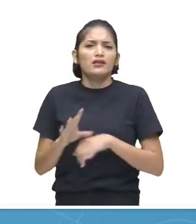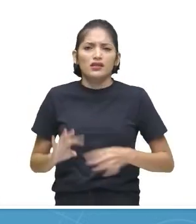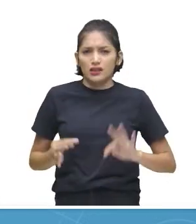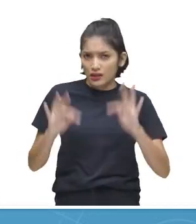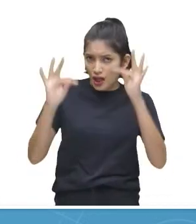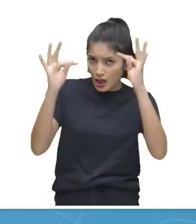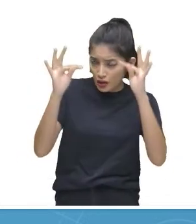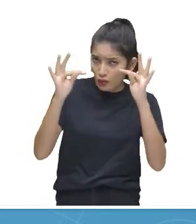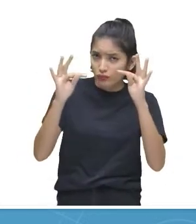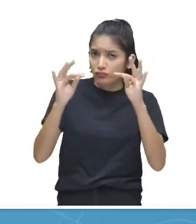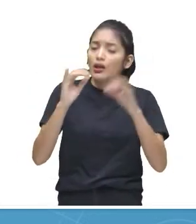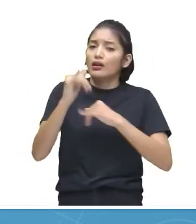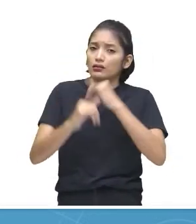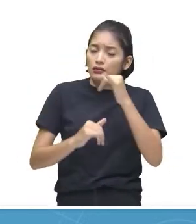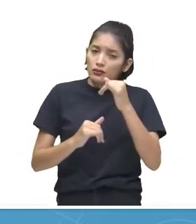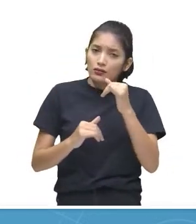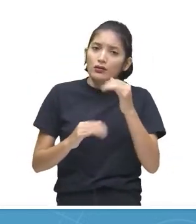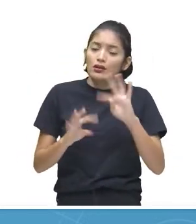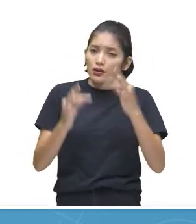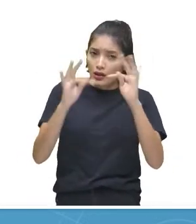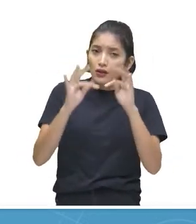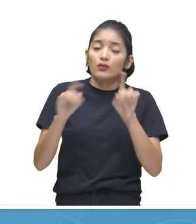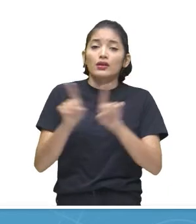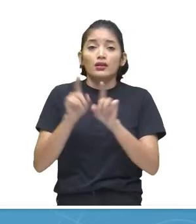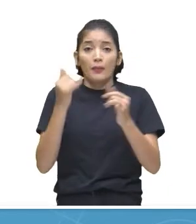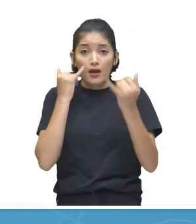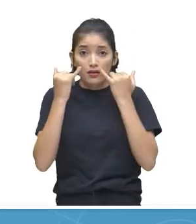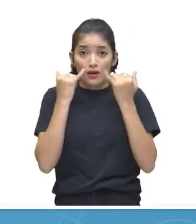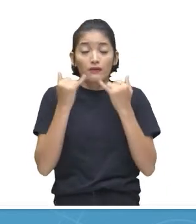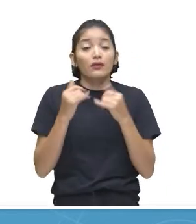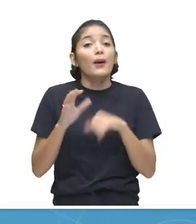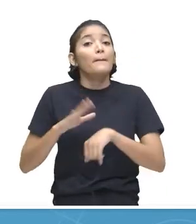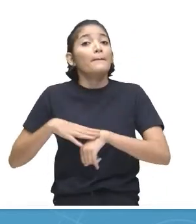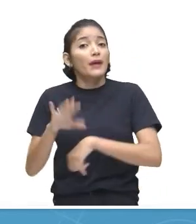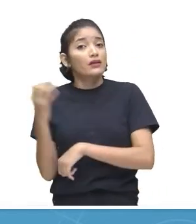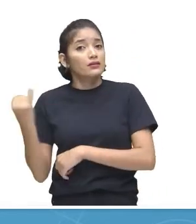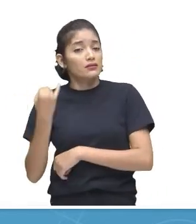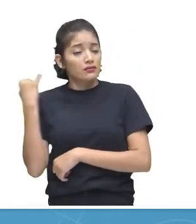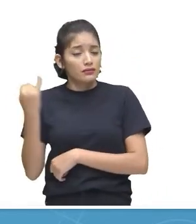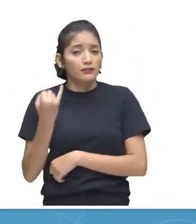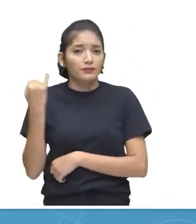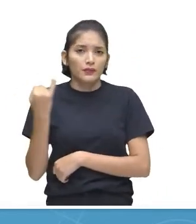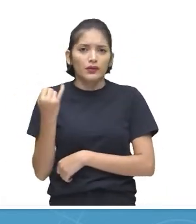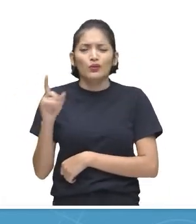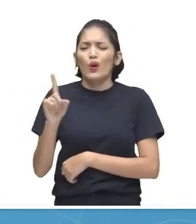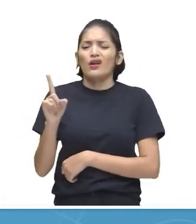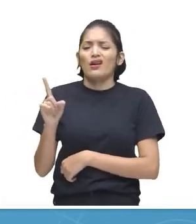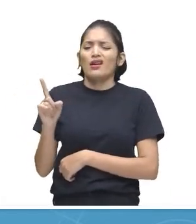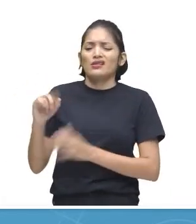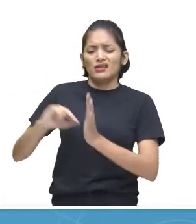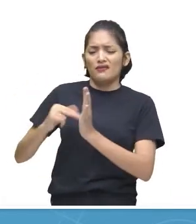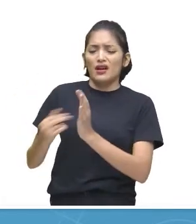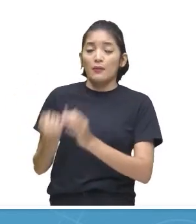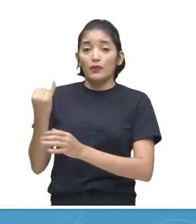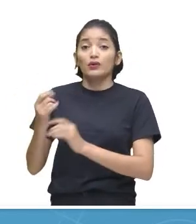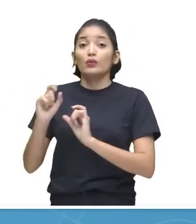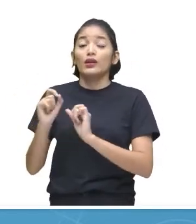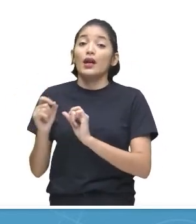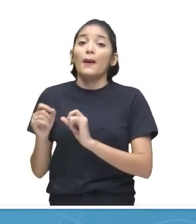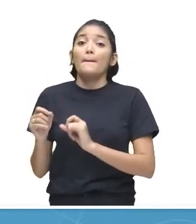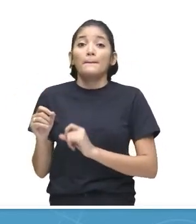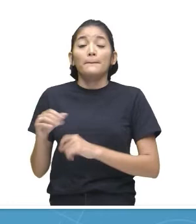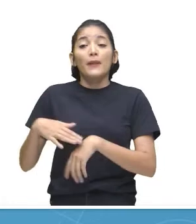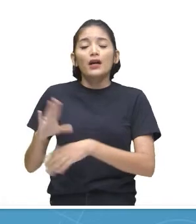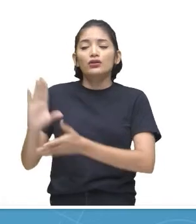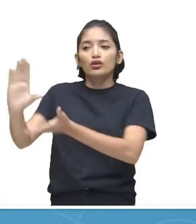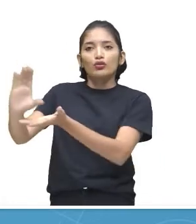tecnologias, principalmente na área da tecnologia da informação, mais importante. Não é que seja mais importante, acaba sendo mais